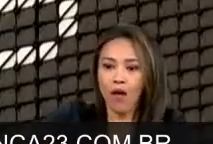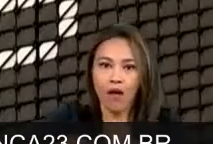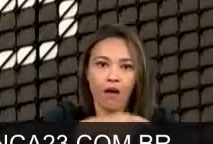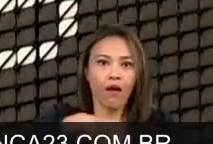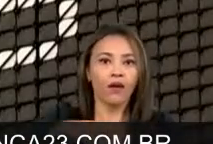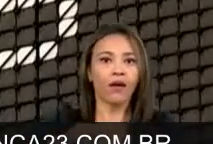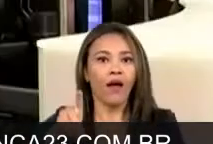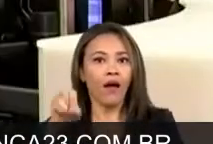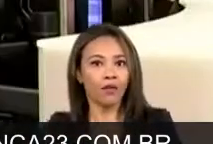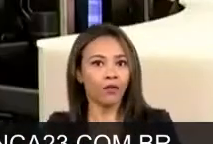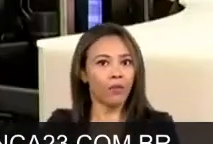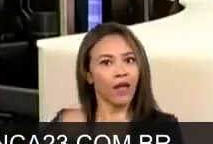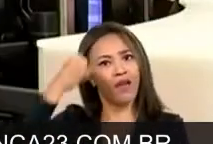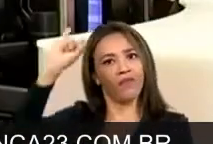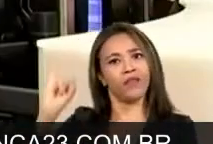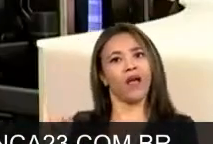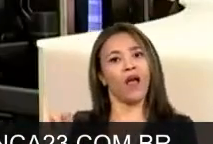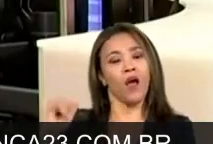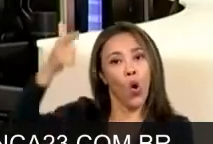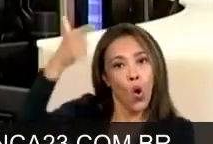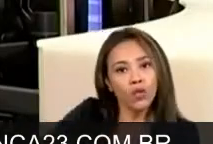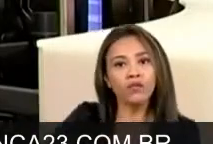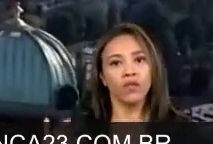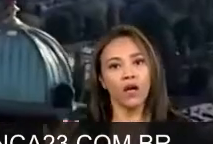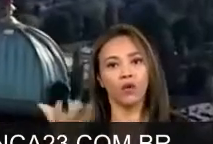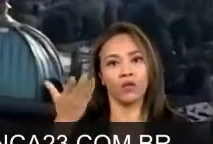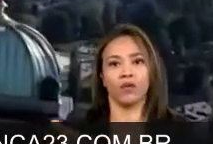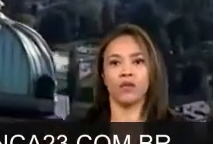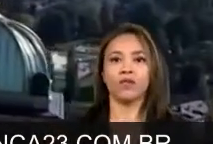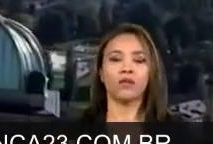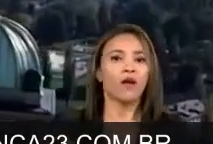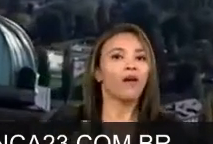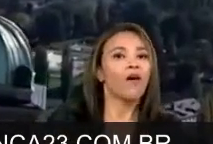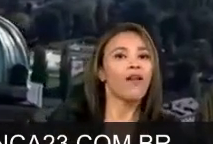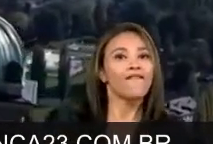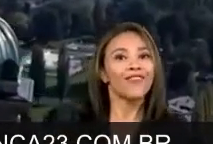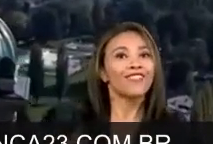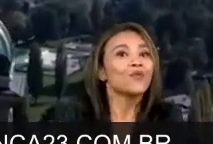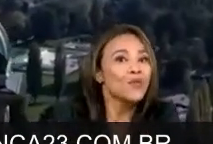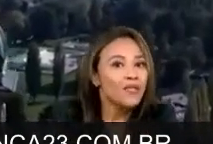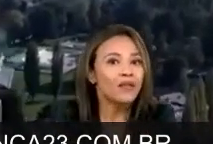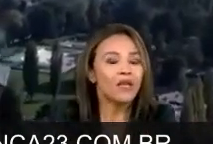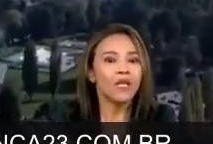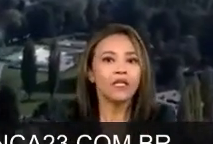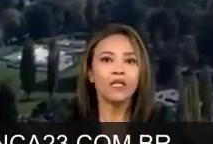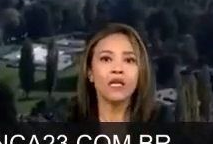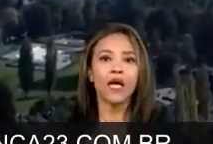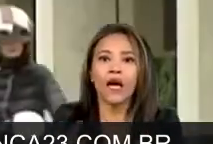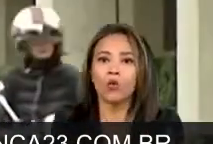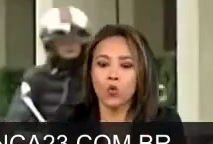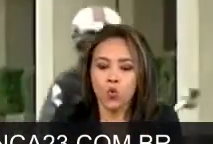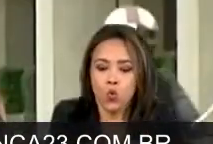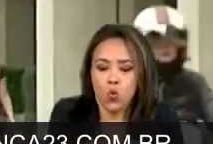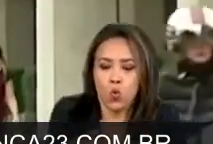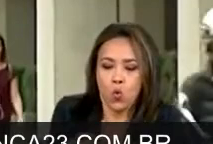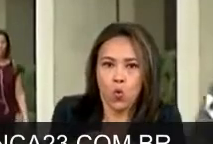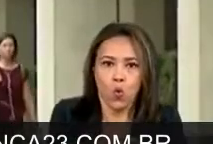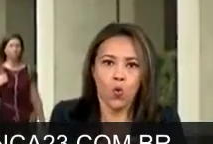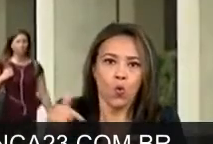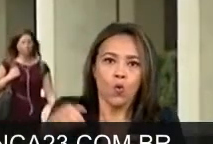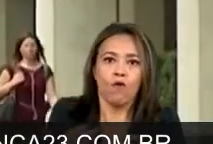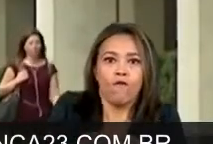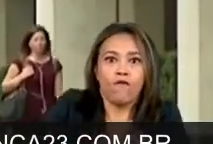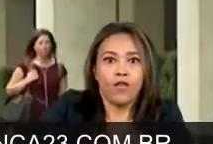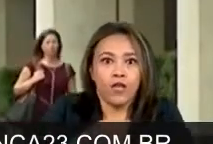isso acontecesse novamente. O problema é que, ao fazer isso, eles acabaram gerando uma bolha financeira agora